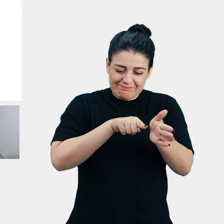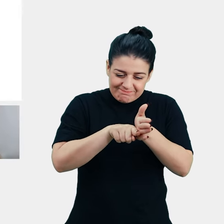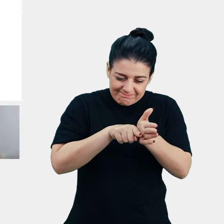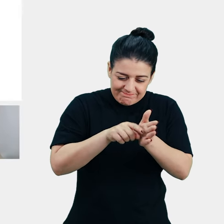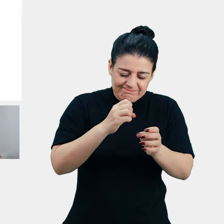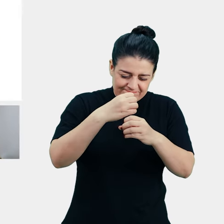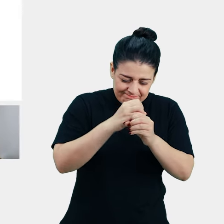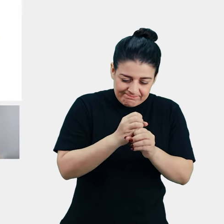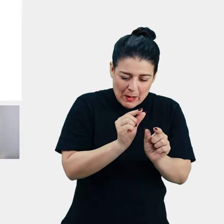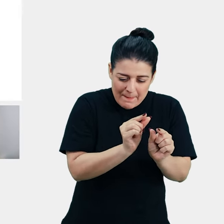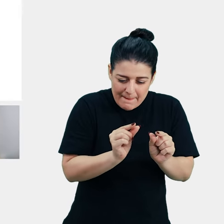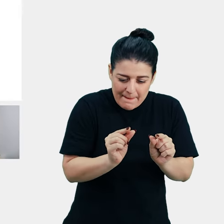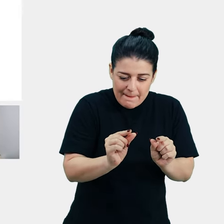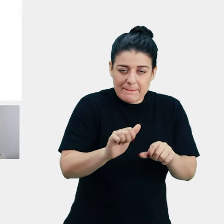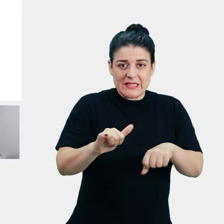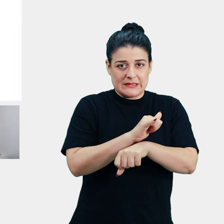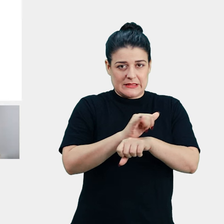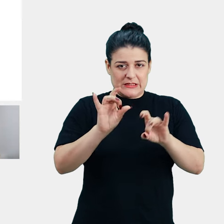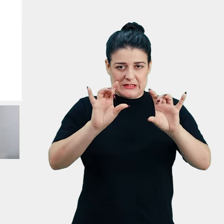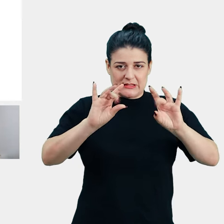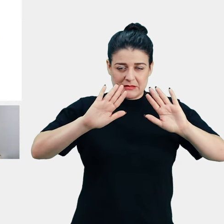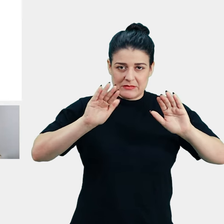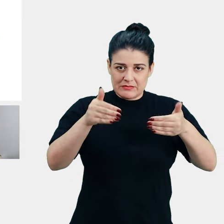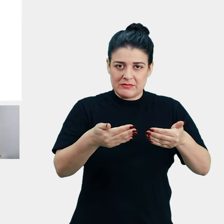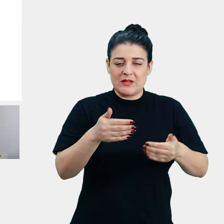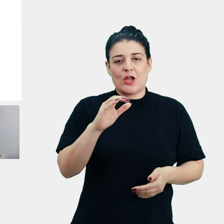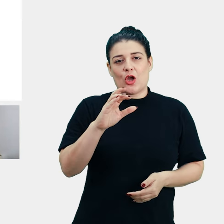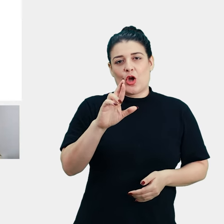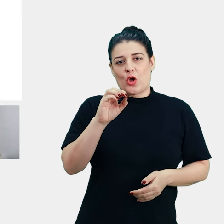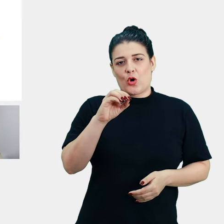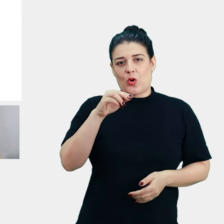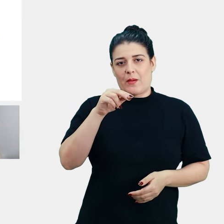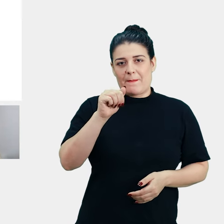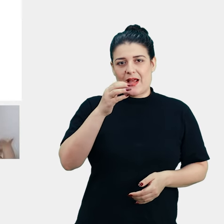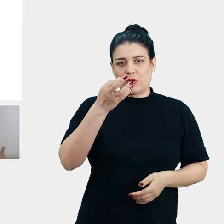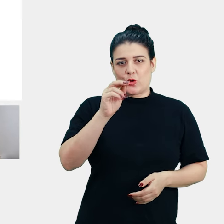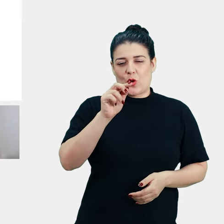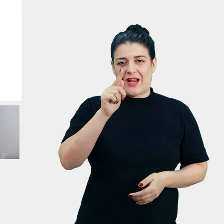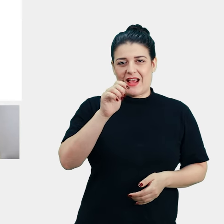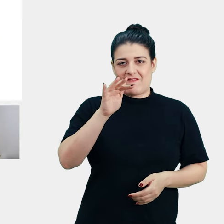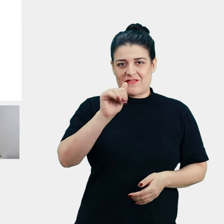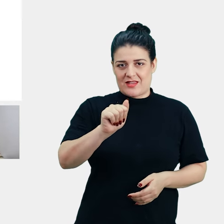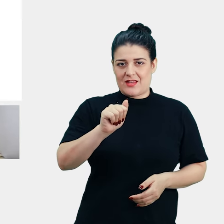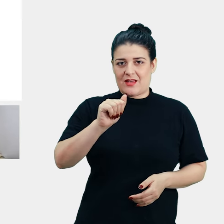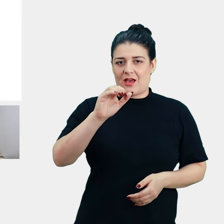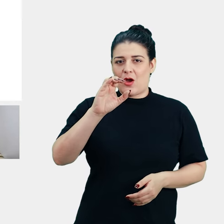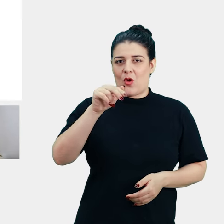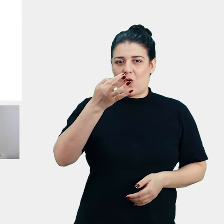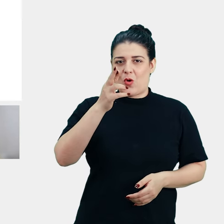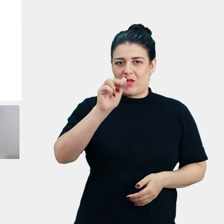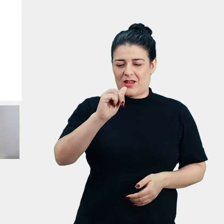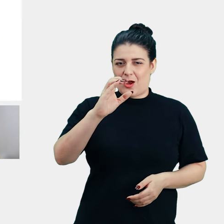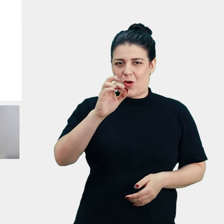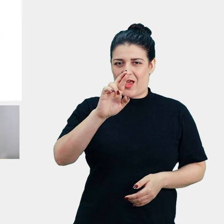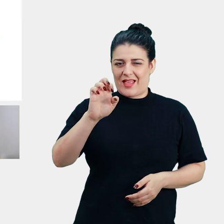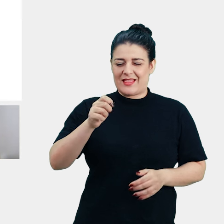esse material por uma técnica específica, né, que é a cromatografia contracorrente, que eu até mencionei no início da minha